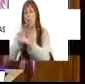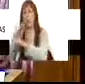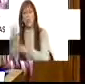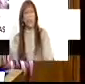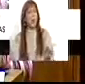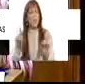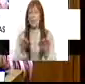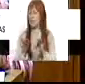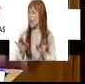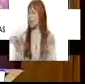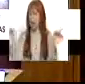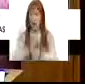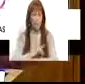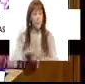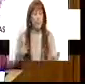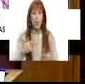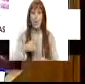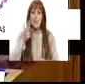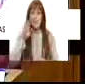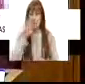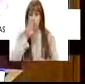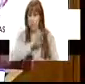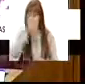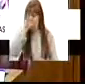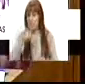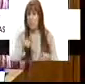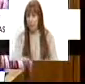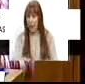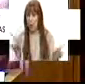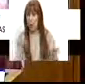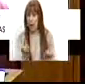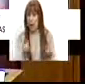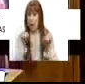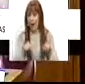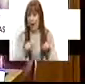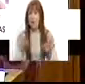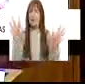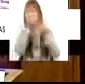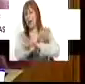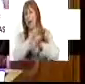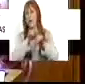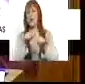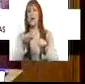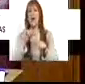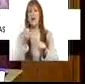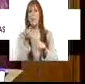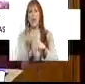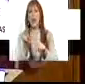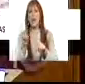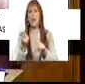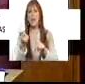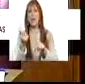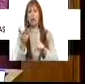Não vamos pelo mesmo caminho. E, portanto, eu quero saber se o Sr. Ministro trava ou não trava este cenário que a Iberdrola anda aí